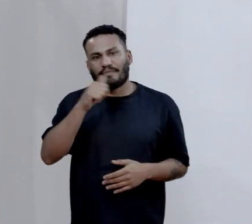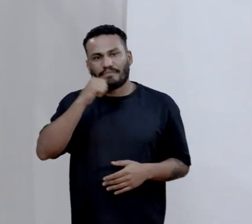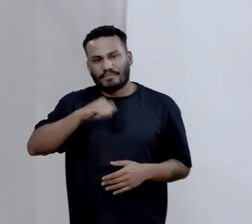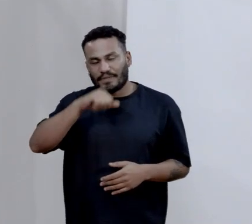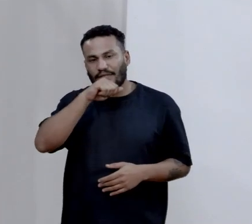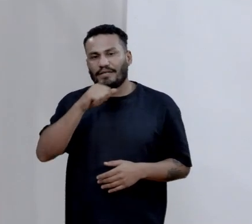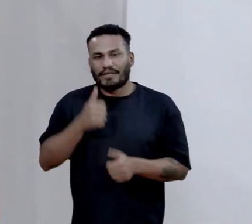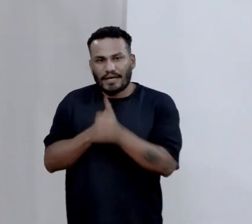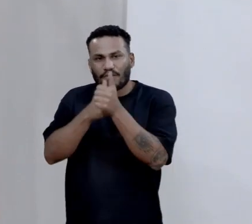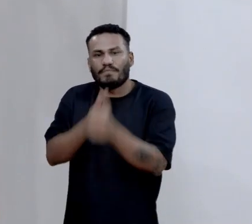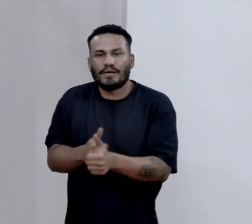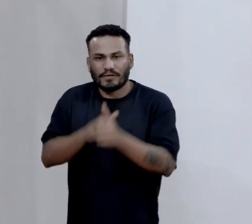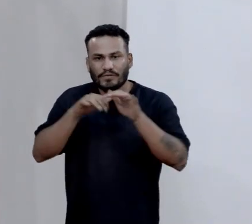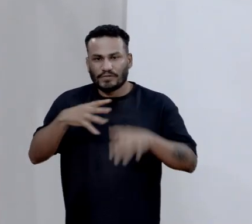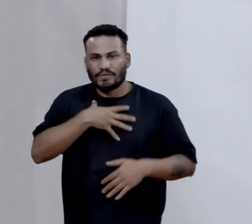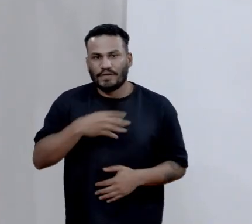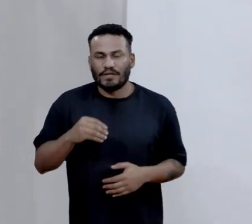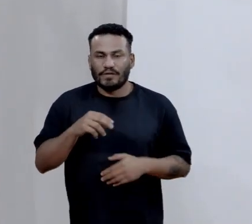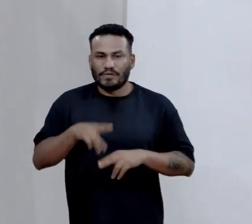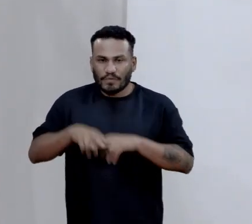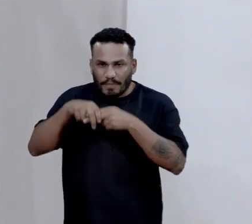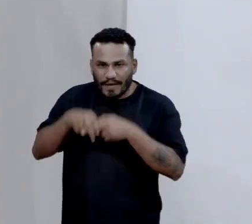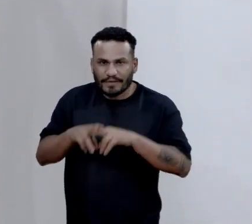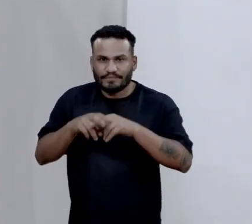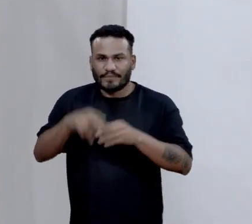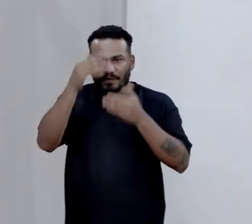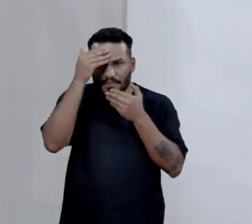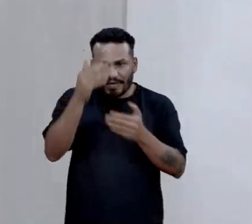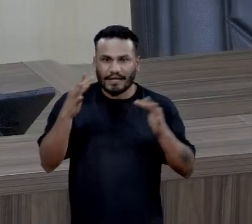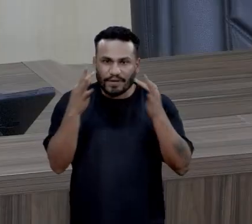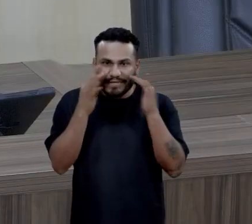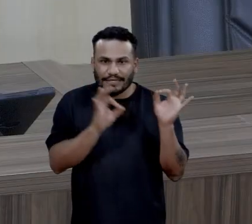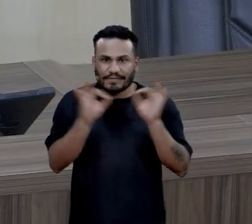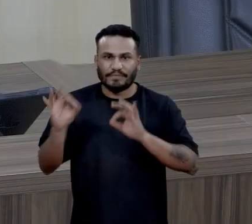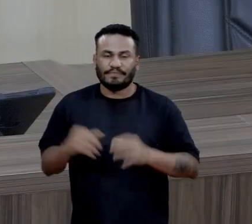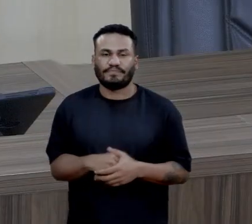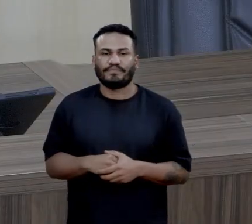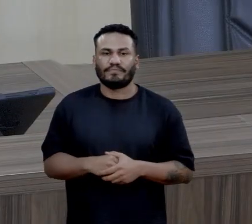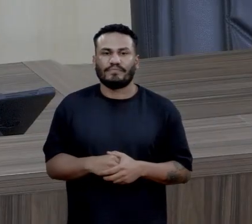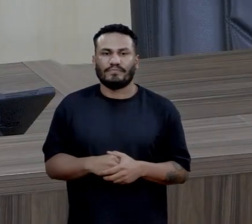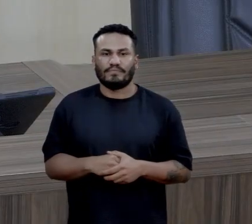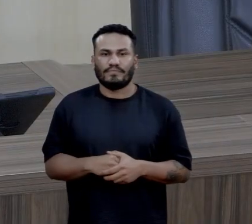das pessoas que acompanham os seus filhos ali no Parque Ramiro Ridger. Obrigado pela atenção.